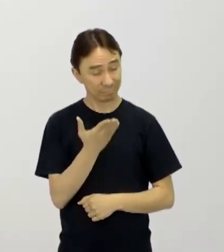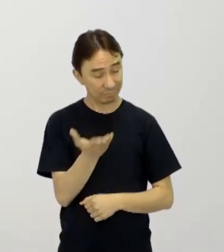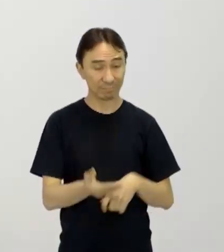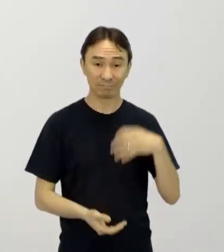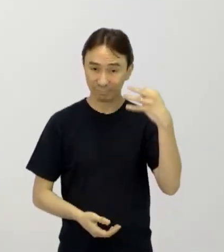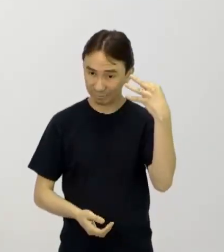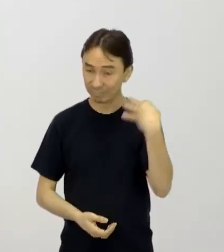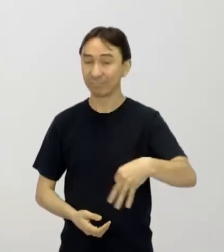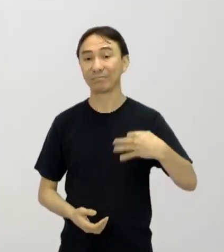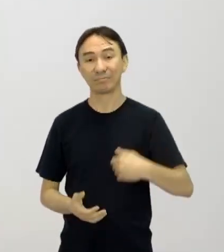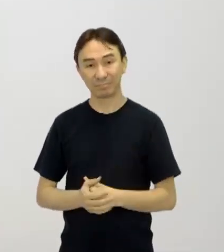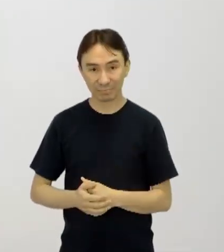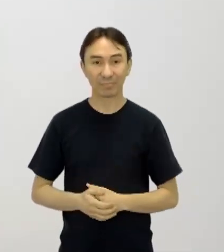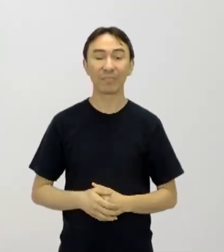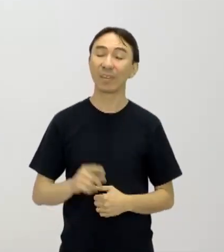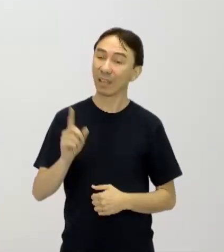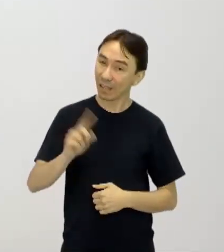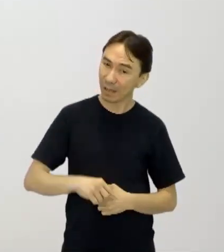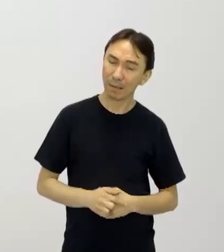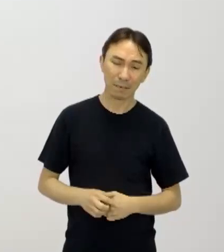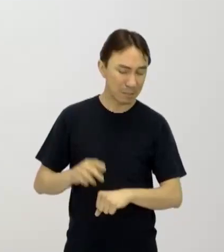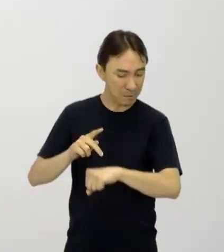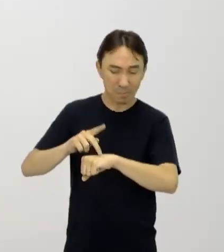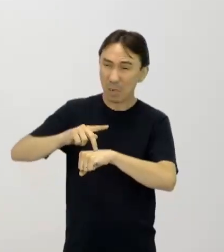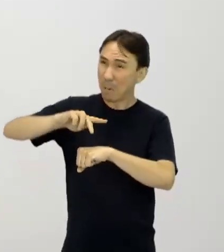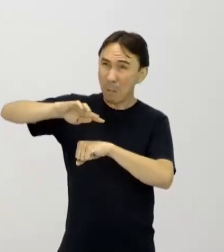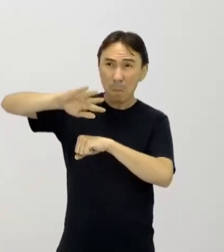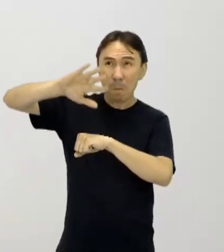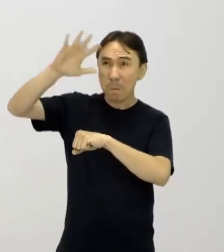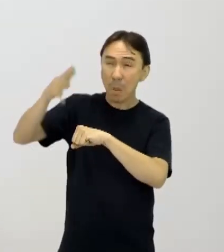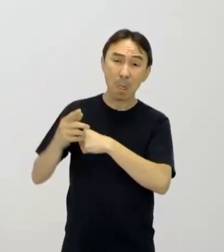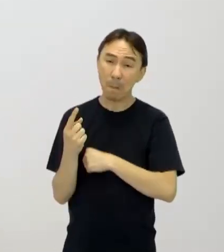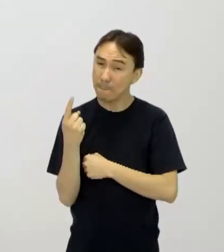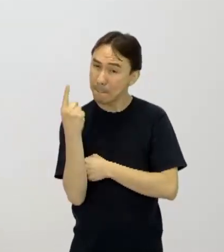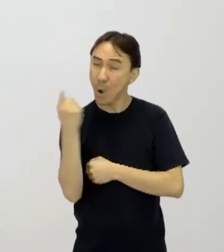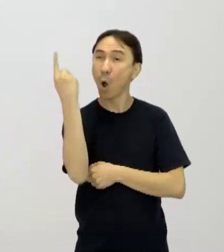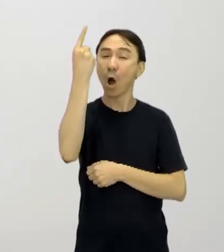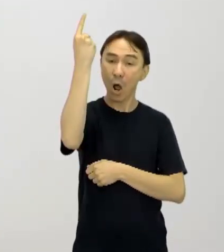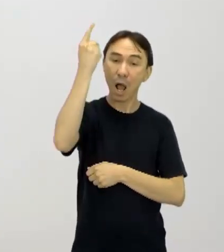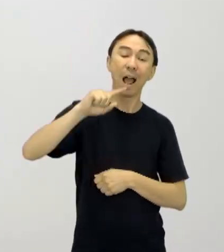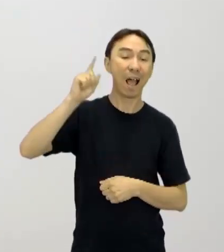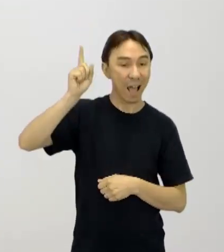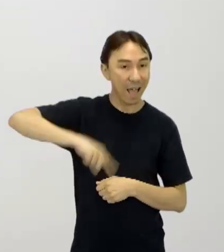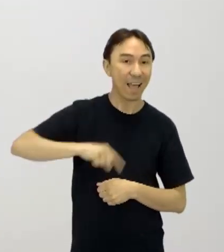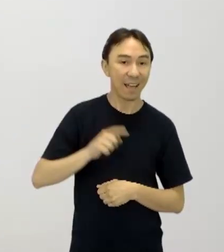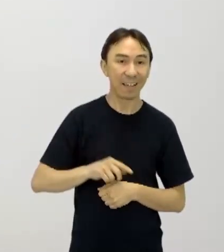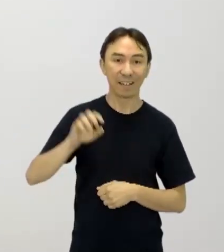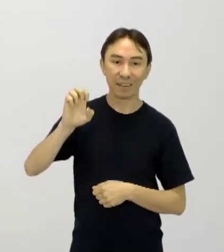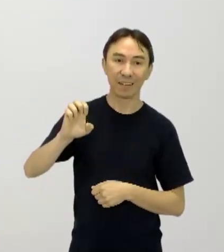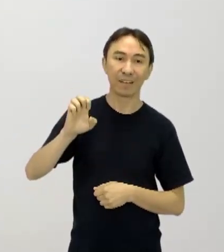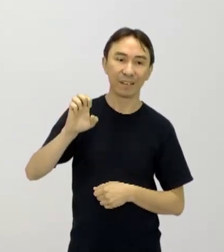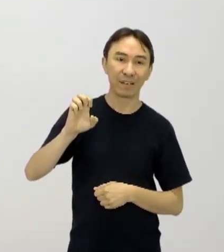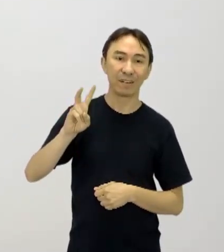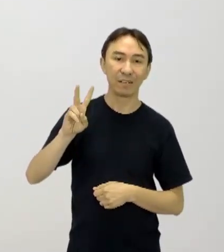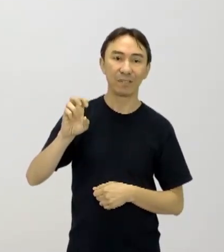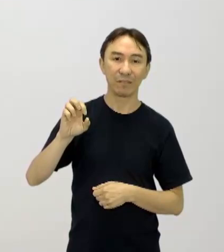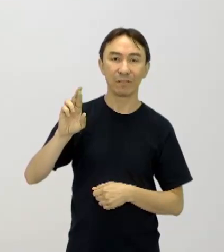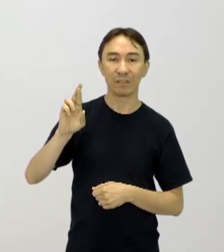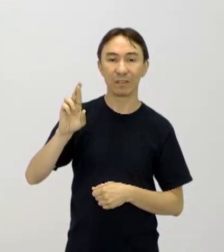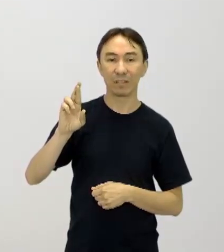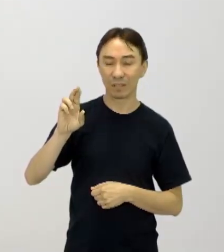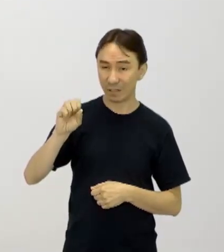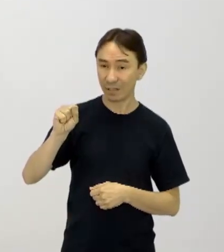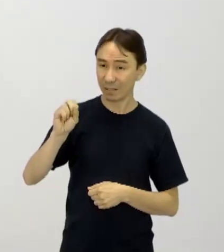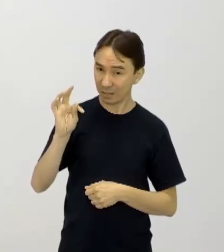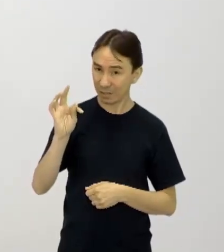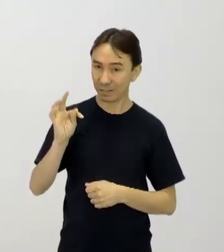é o ponto mais elevado da Terra, se a gente considerar a superfície da Terra, tá certo.